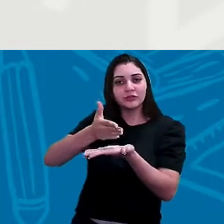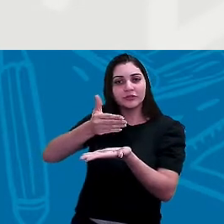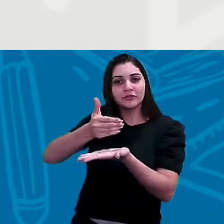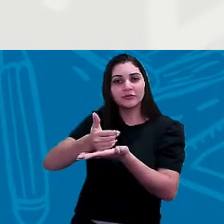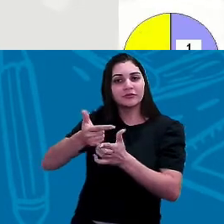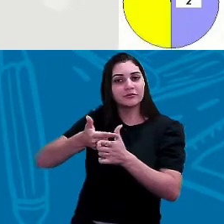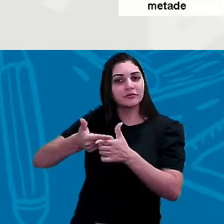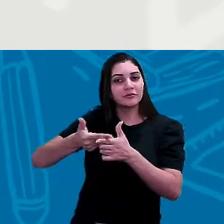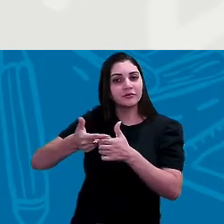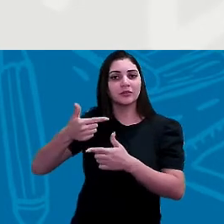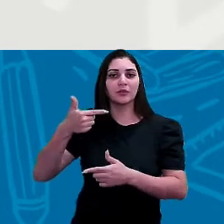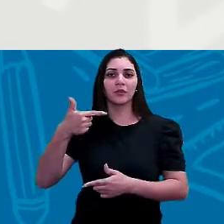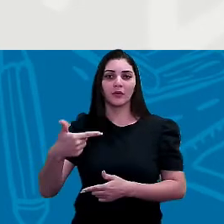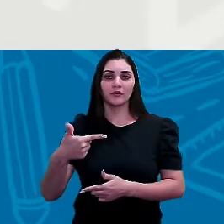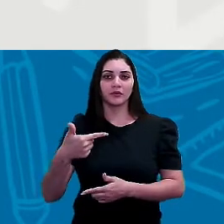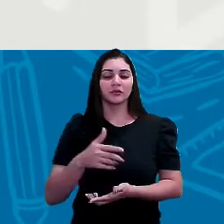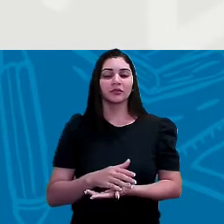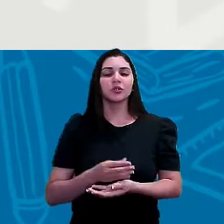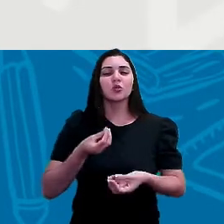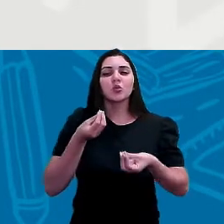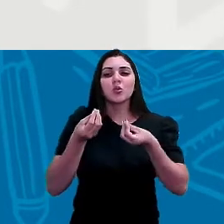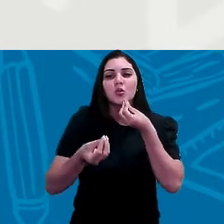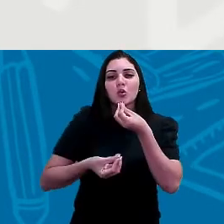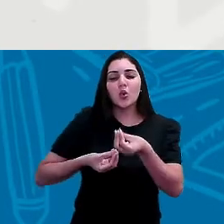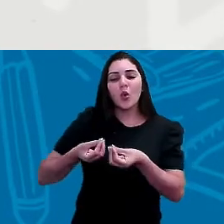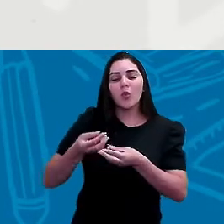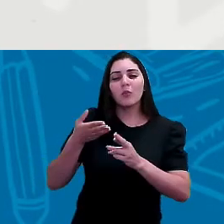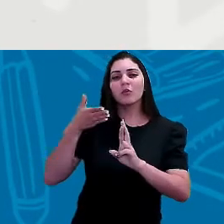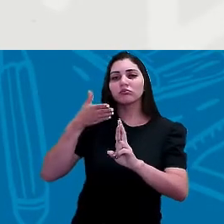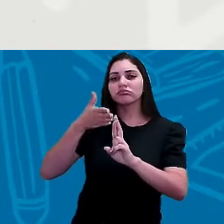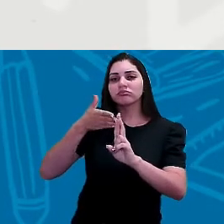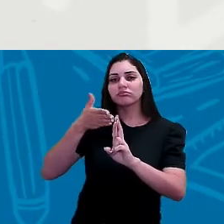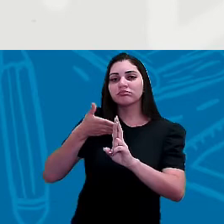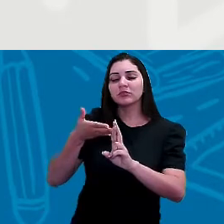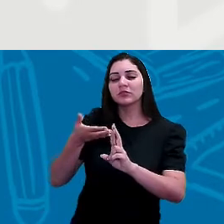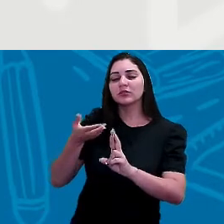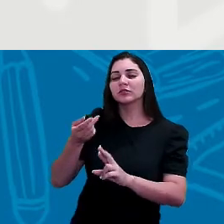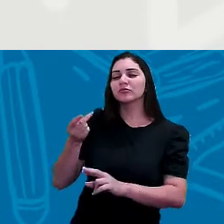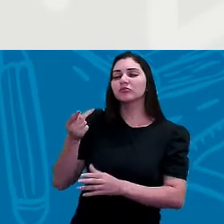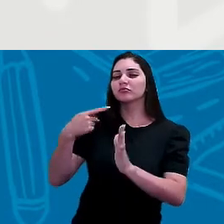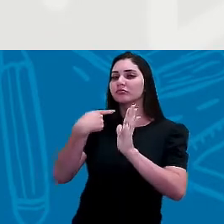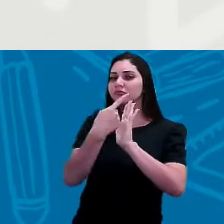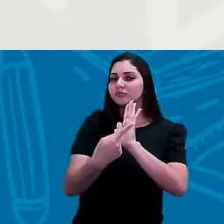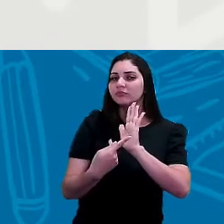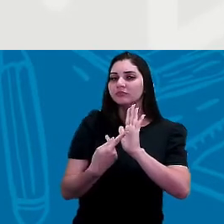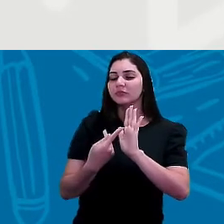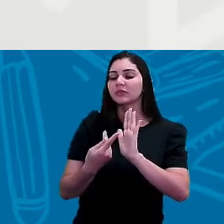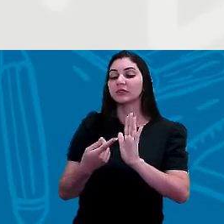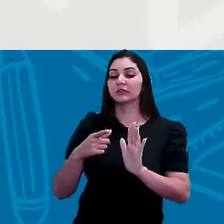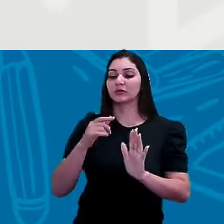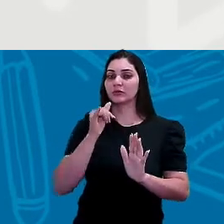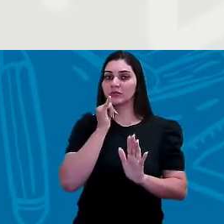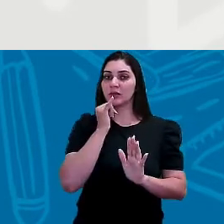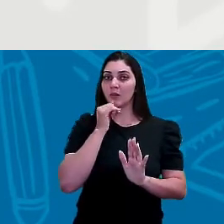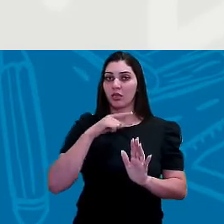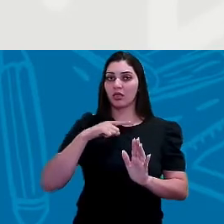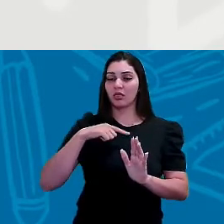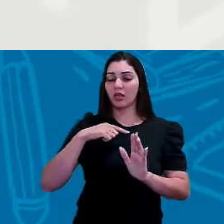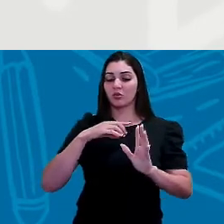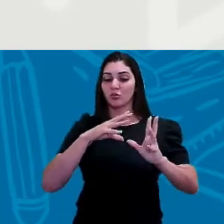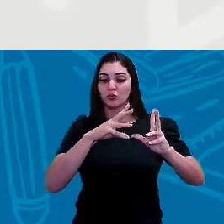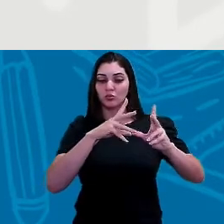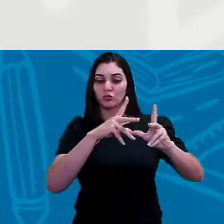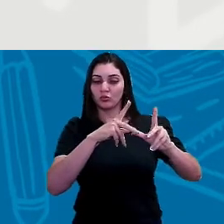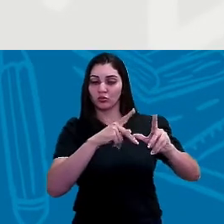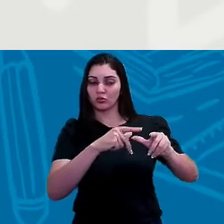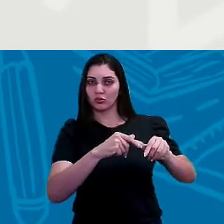Então, como é que eu represento isso em forma de desenho? É assim, tá? Como está aparecendo na tela. Tem o inteiro e tem a